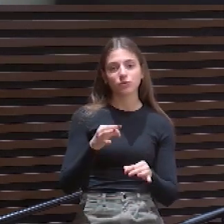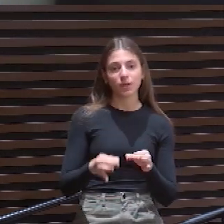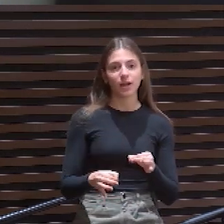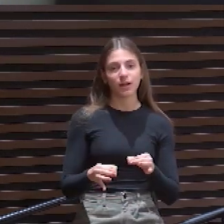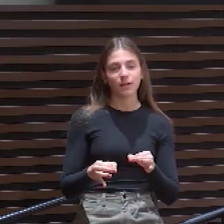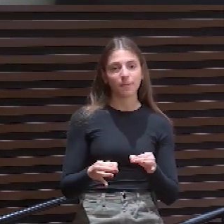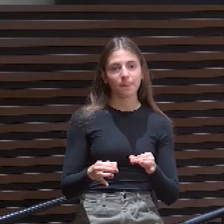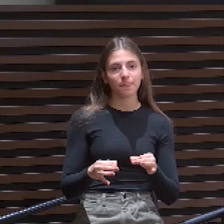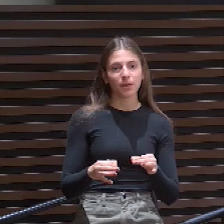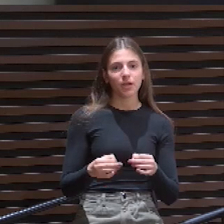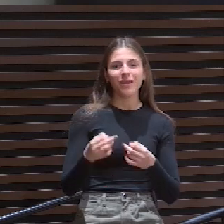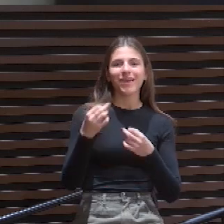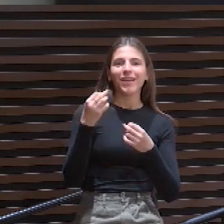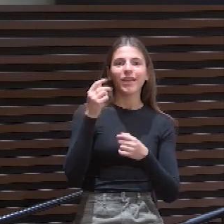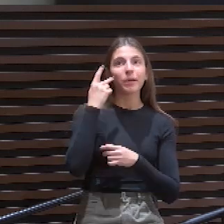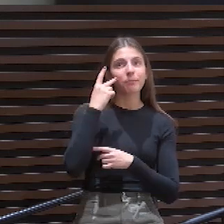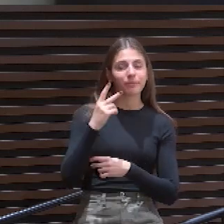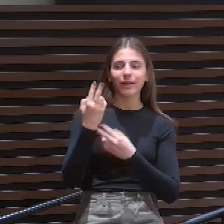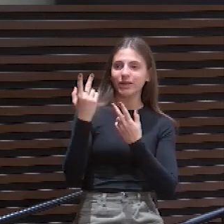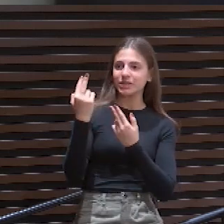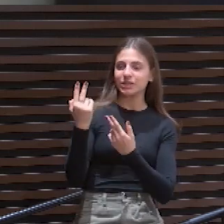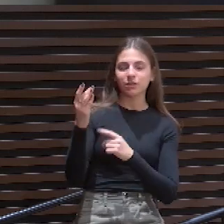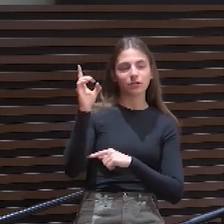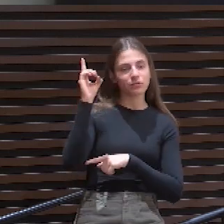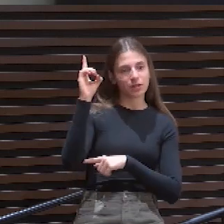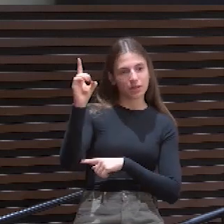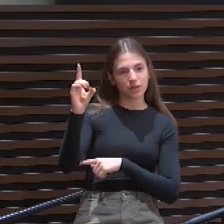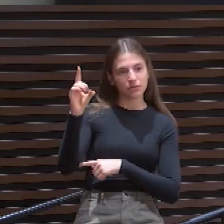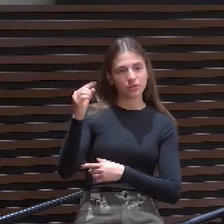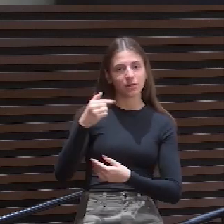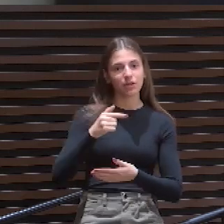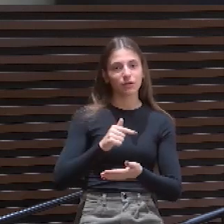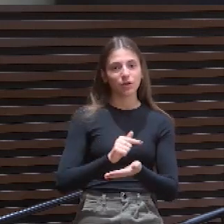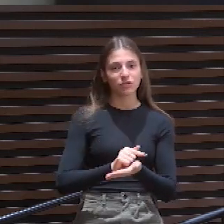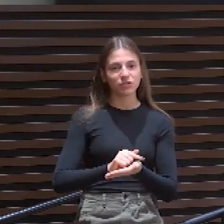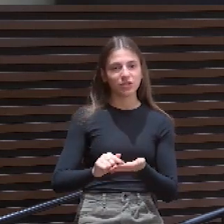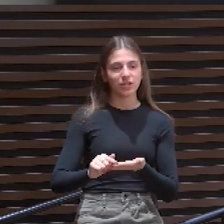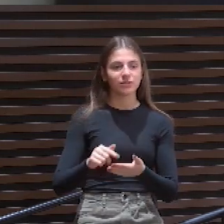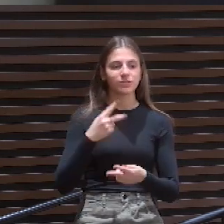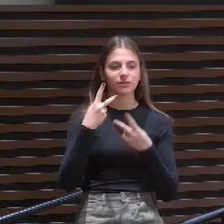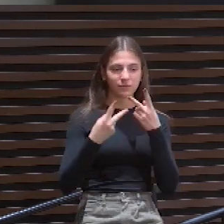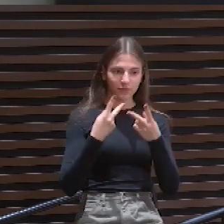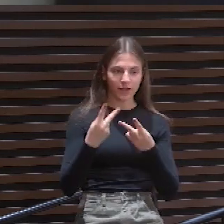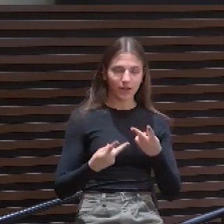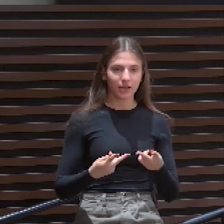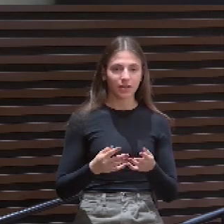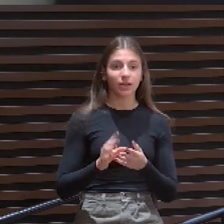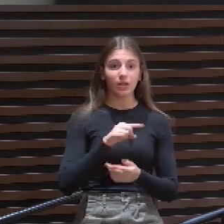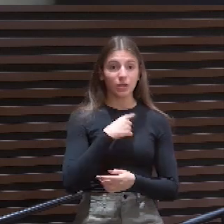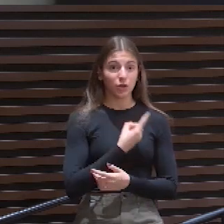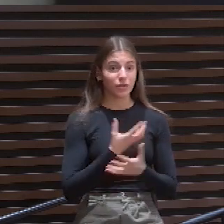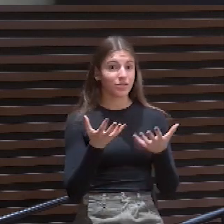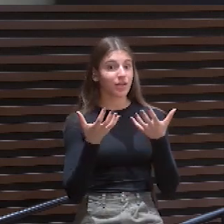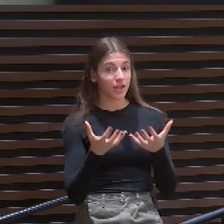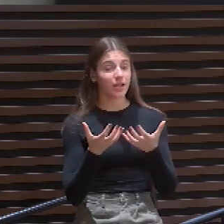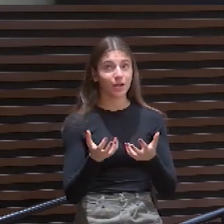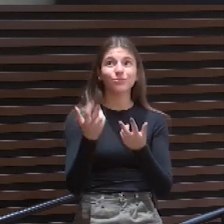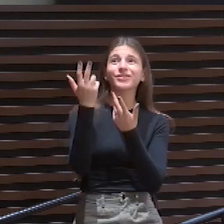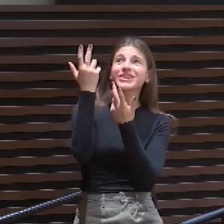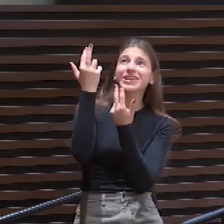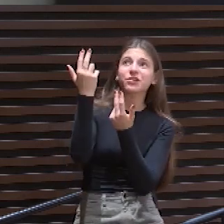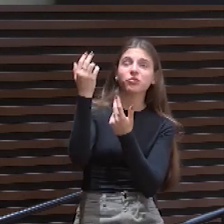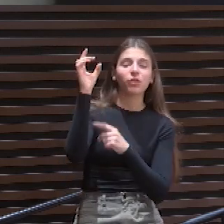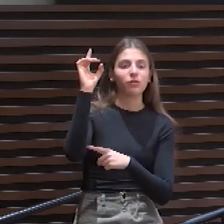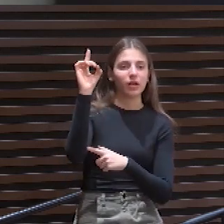igual a Deus. Gênesis 3, 5 e 6. No entanto, o querer ser como Deus, como